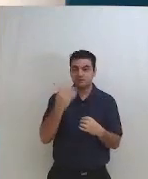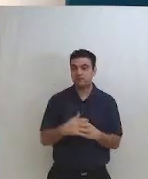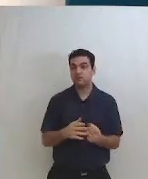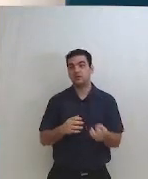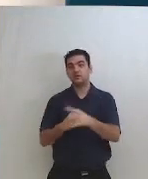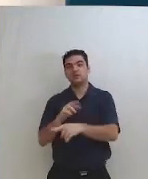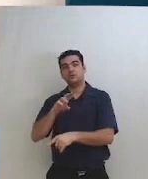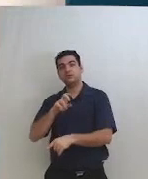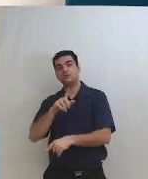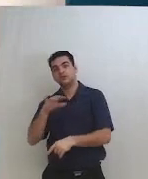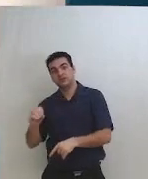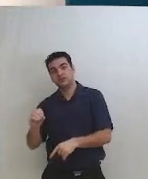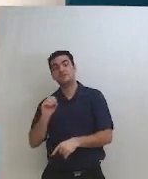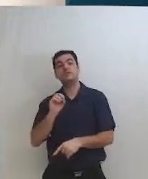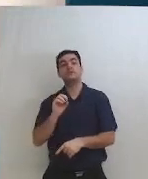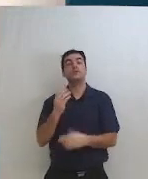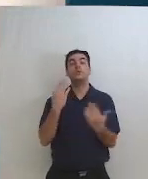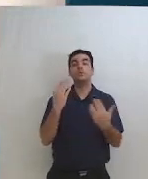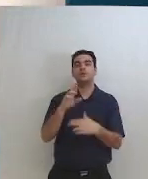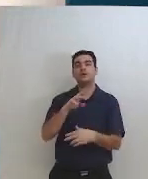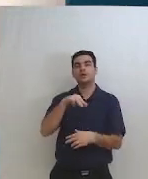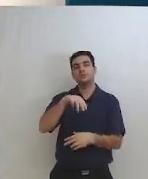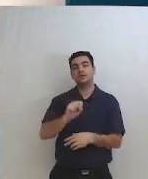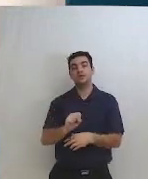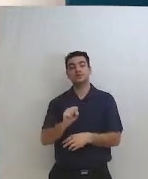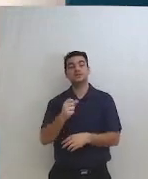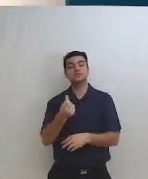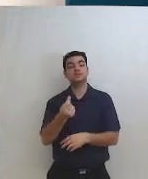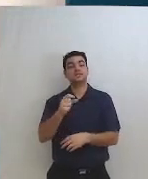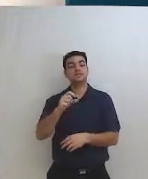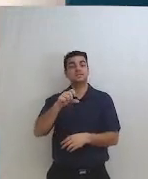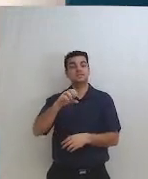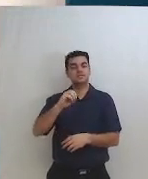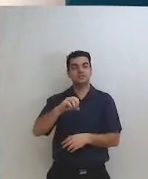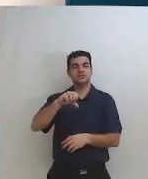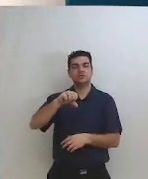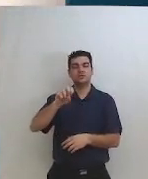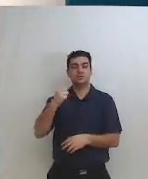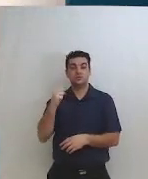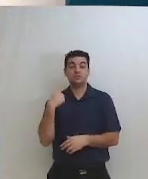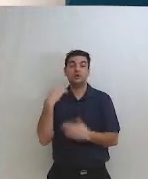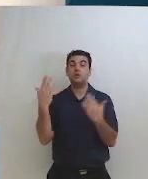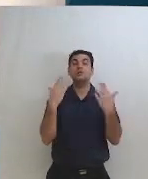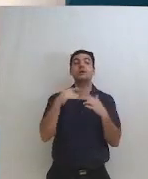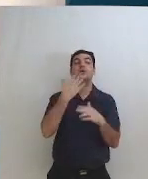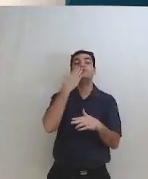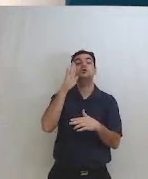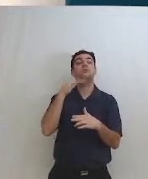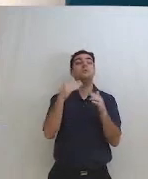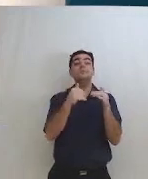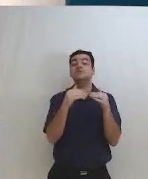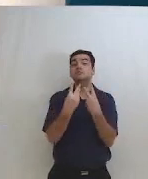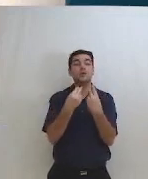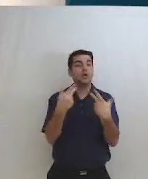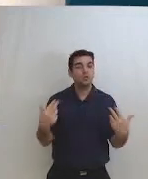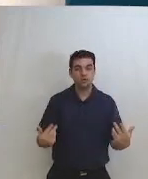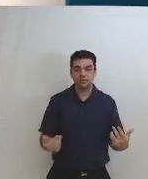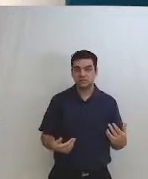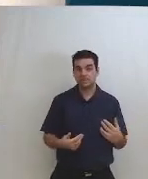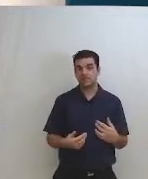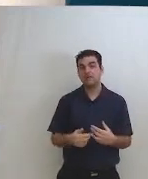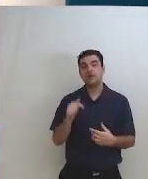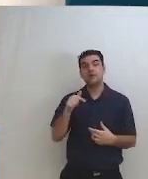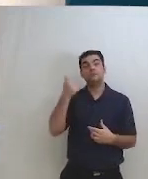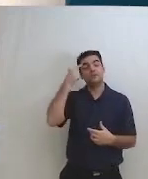RMS 60698. Nessa aferição da proporcionalidade da medida, que de modo algum esteja a afetar um direito